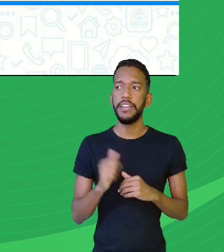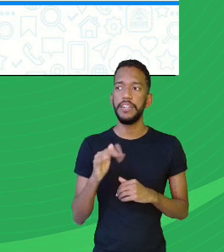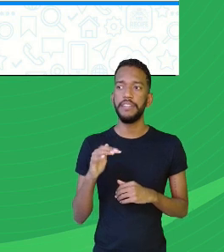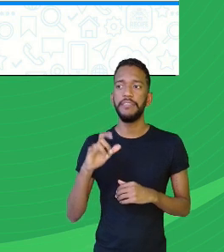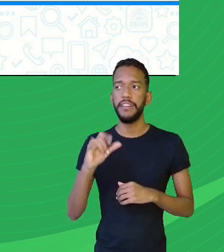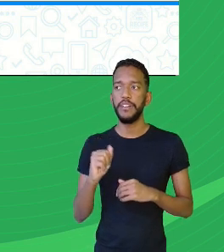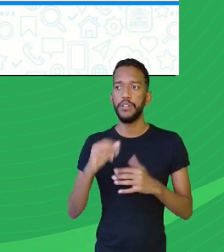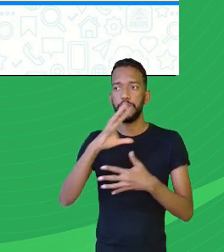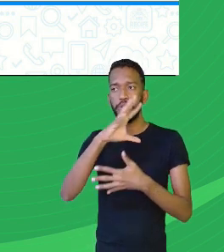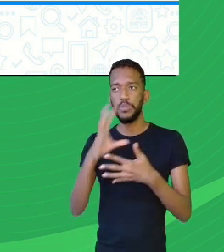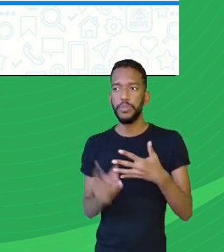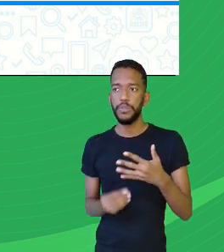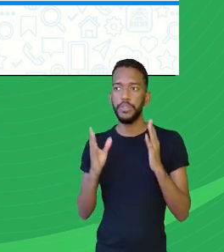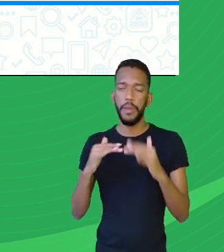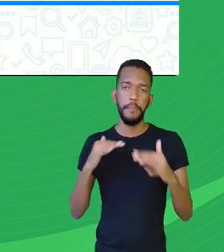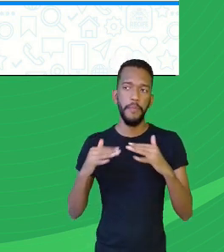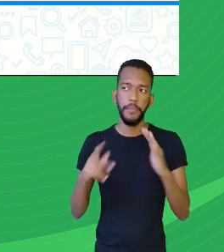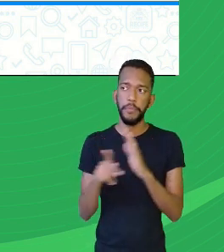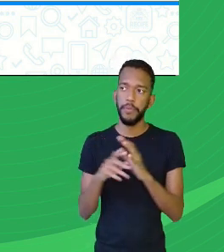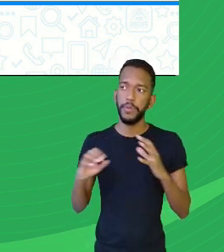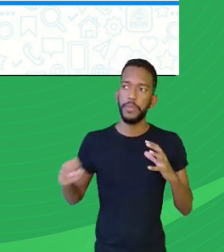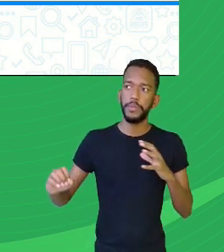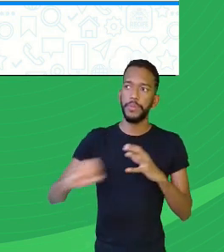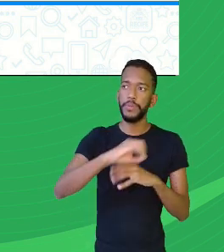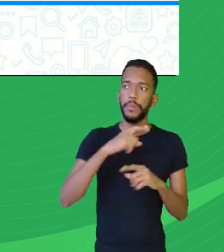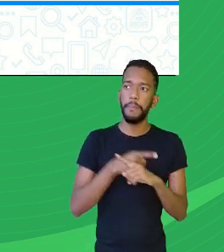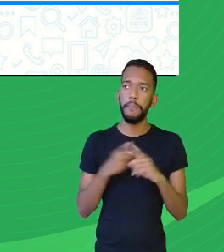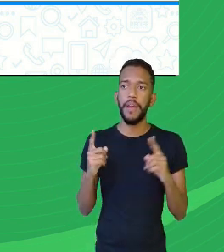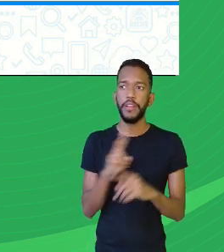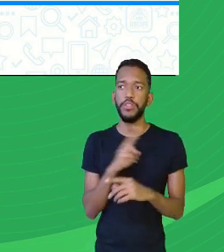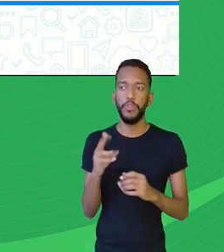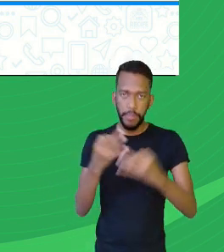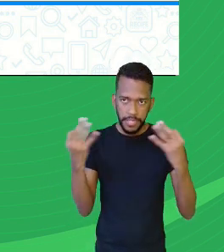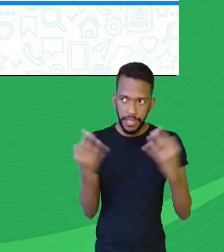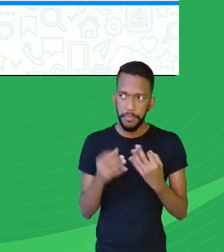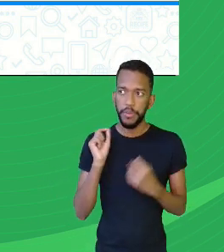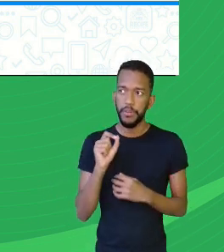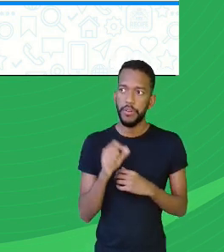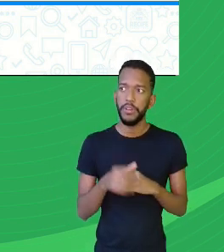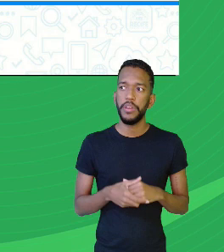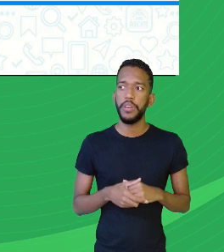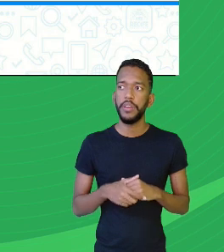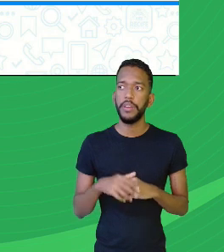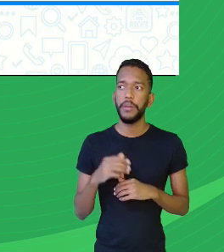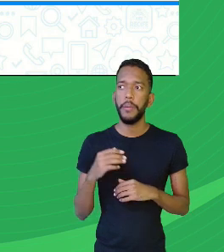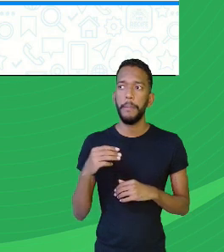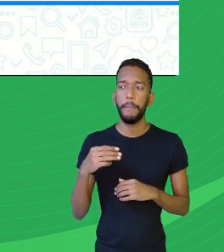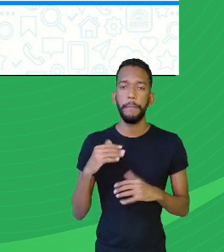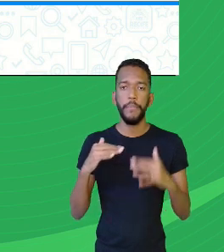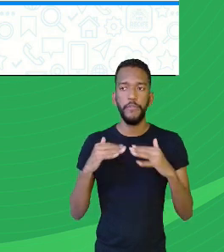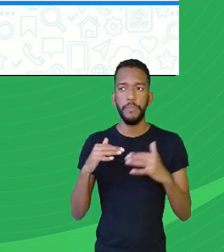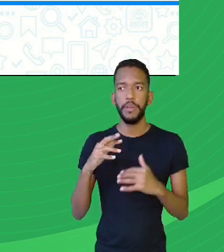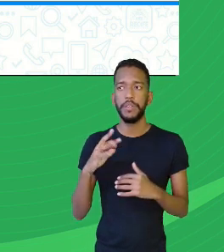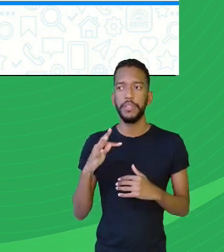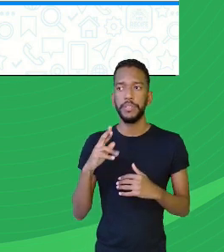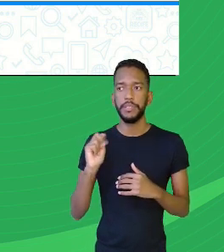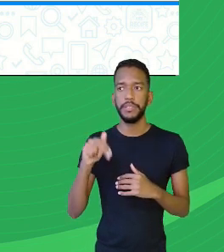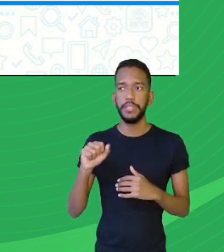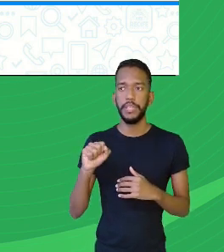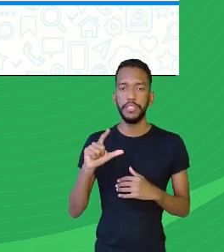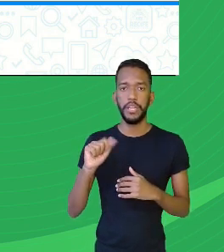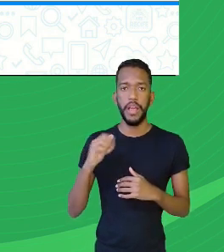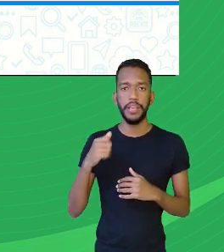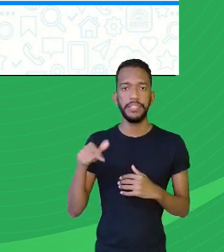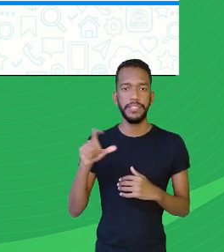afélio. Tudo isso são movimentos da Terra, mas a gente está falando exatamente do movimento de